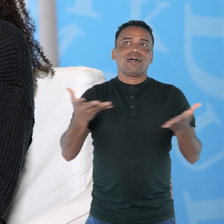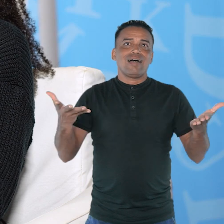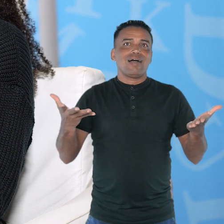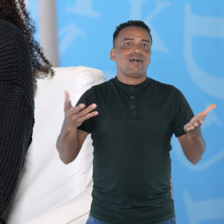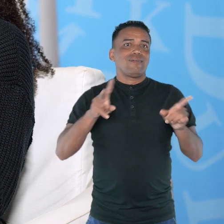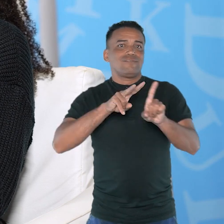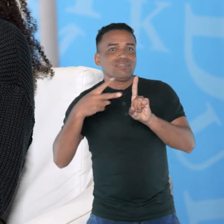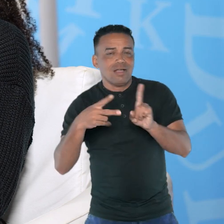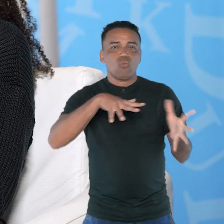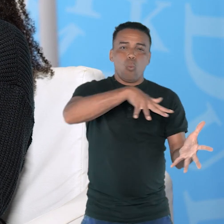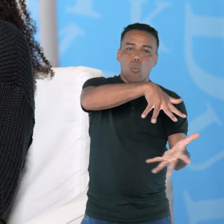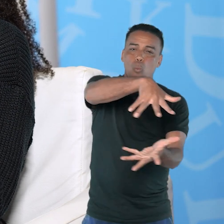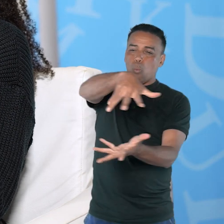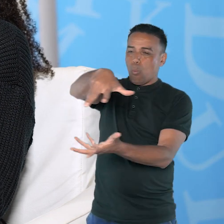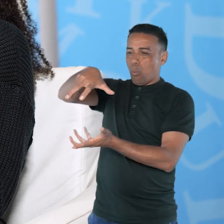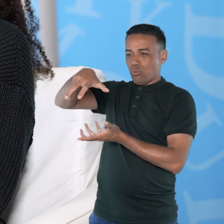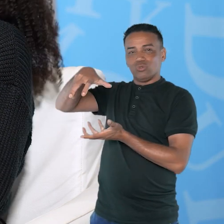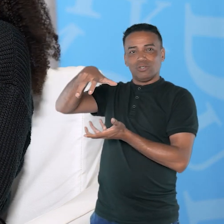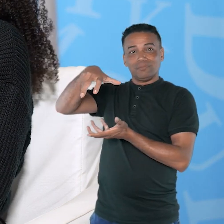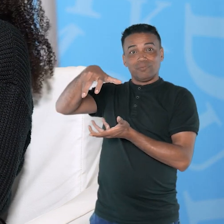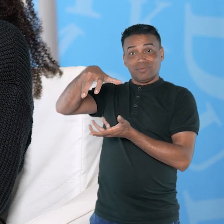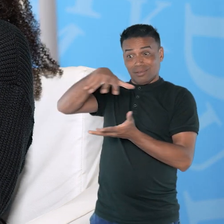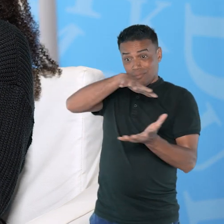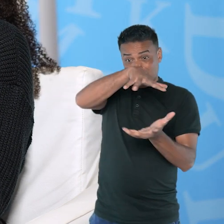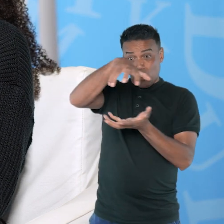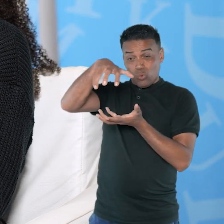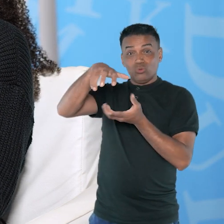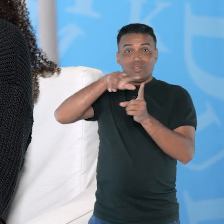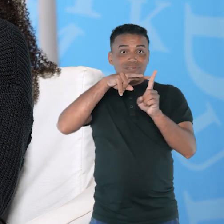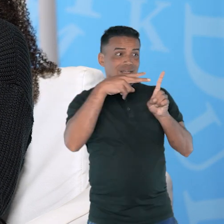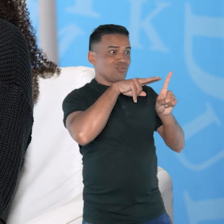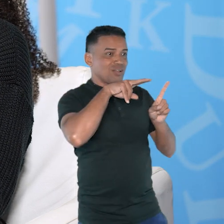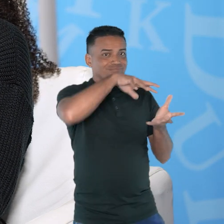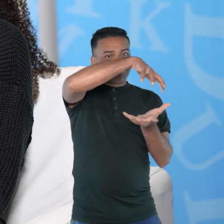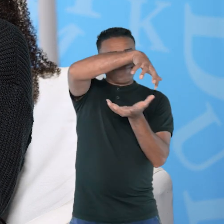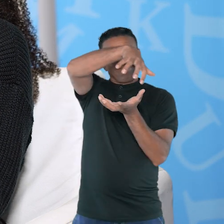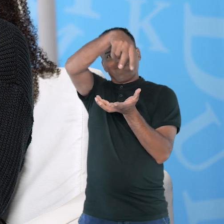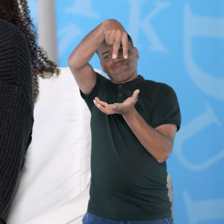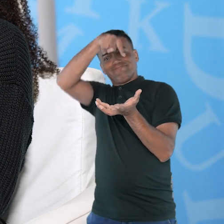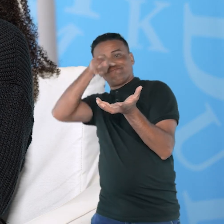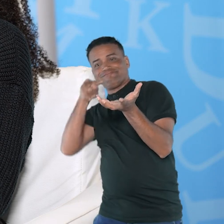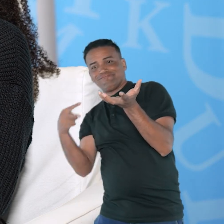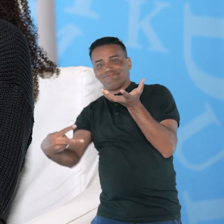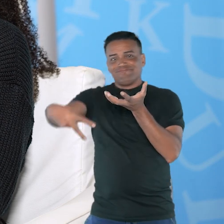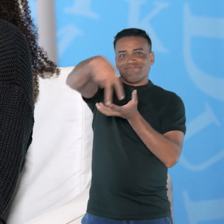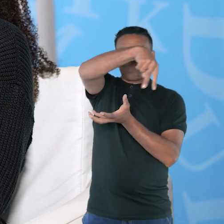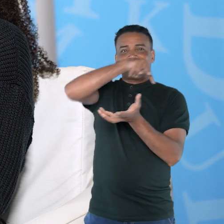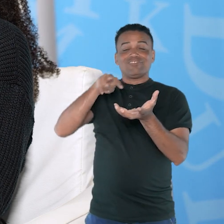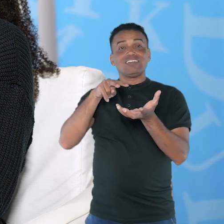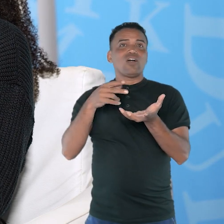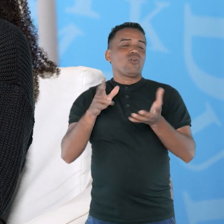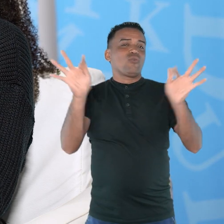mundo. E o mundo, ele tem várias perspectivas, né? Então, acho que eu fico feliz da gente ter uma literatura